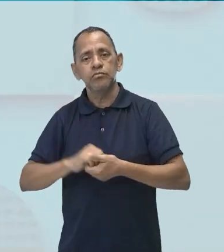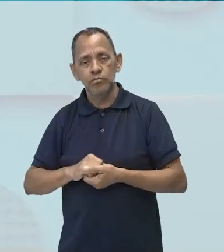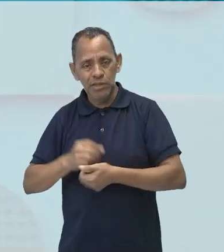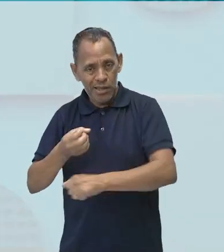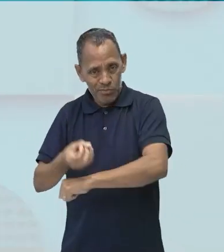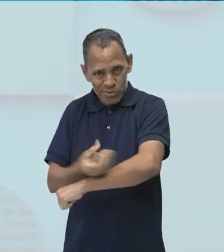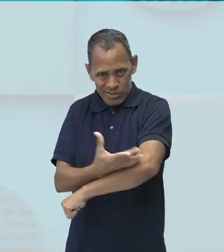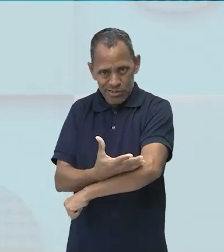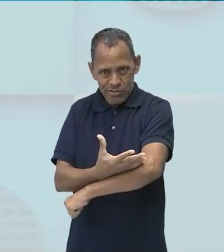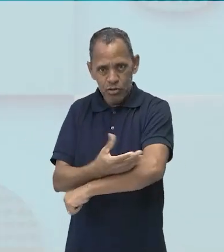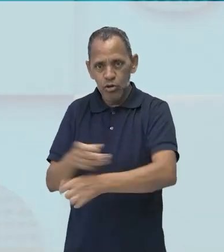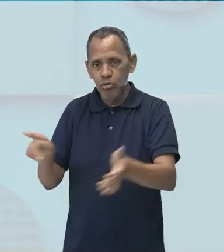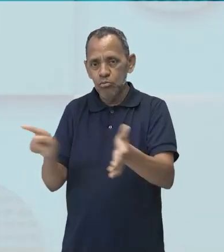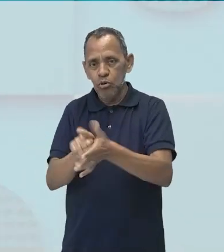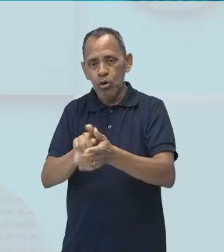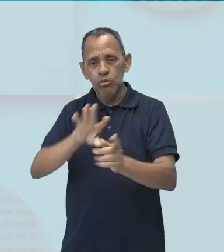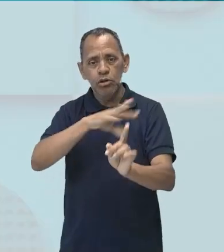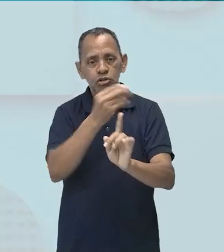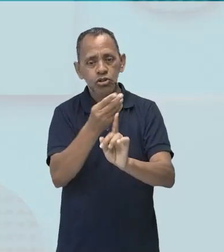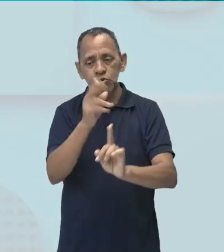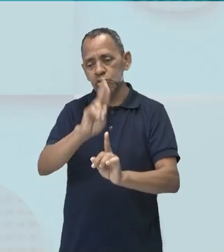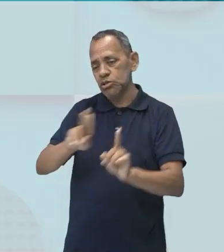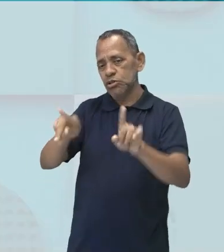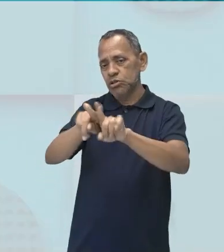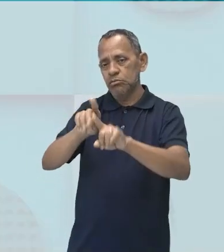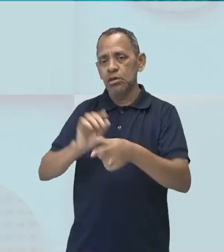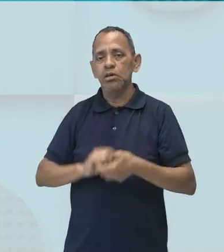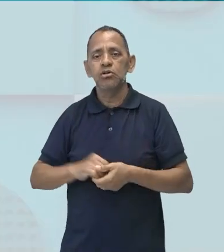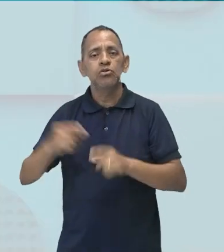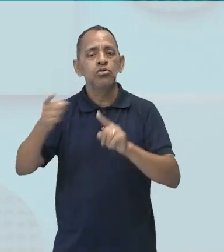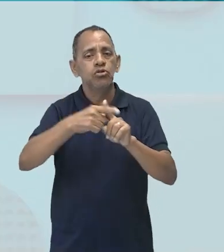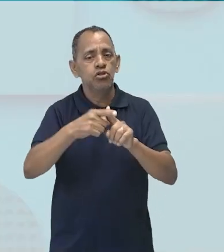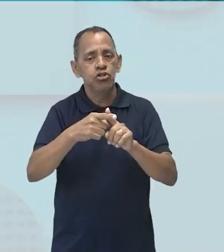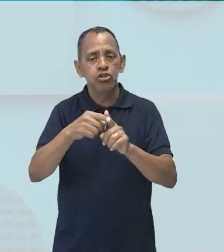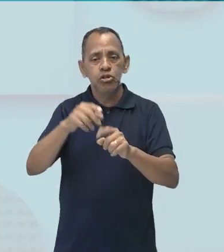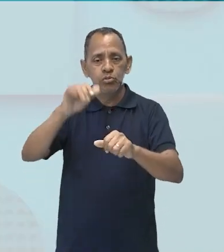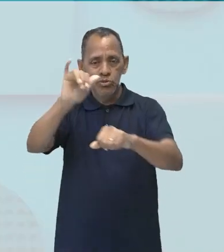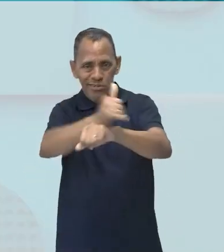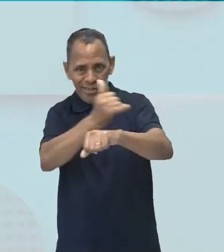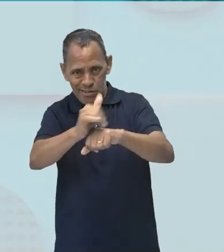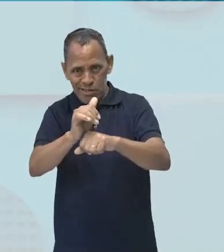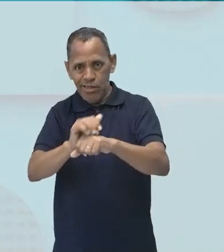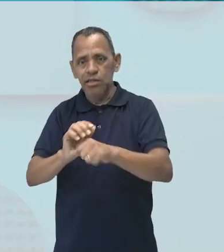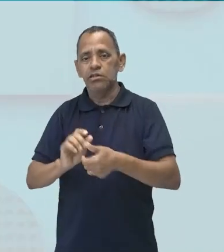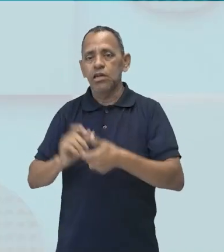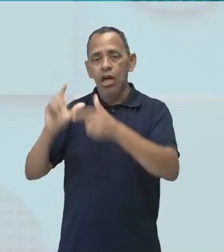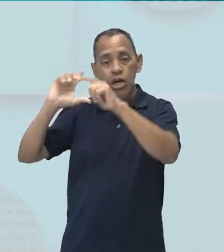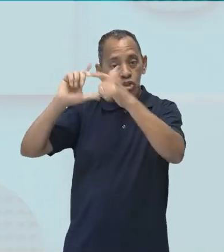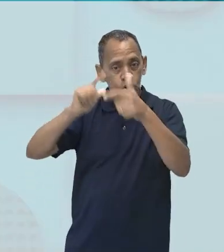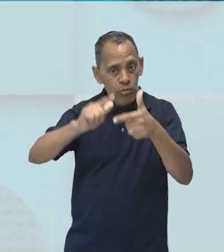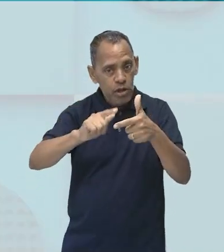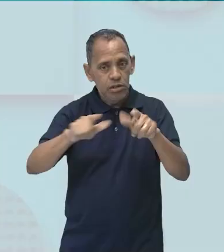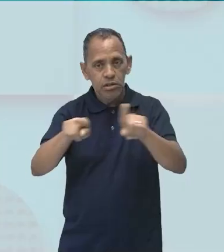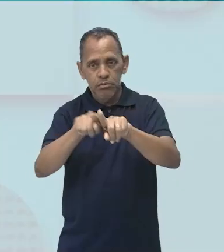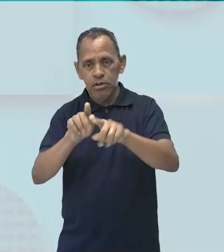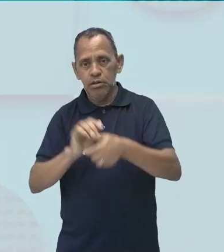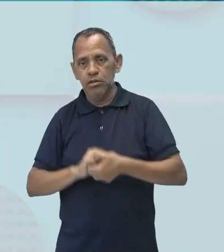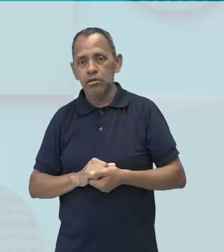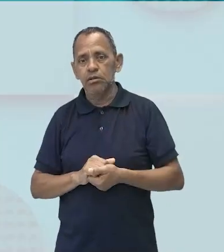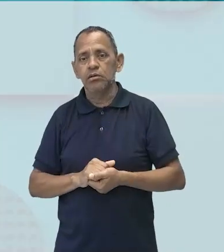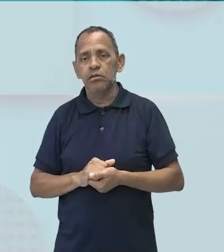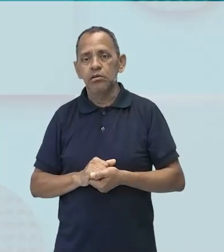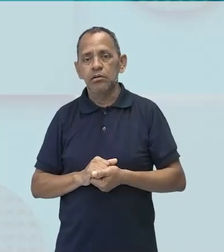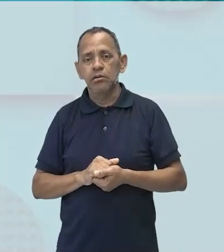artista e também utilizando as formas geométricas, né? Que é justamente o abstracionismo